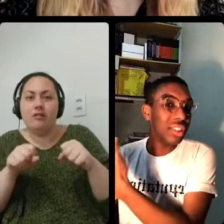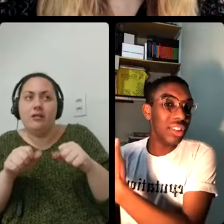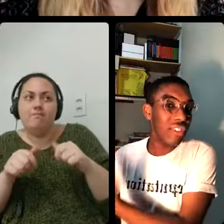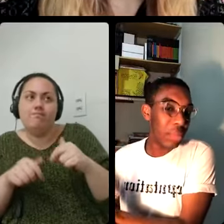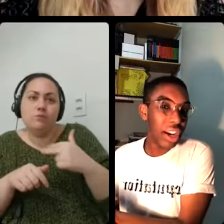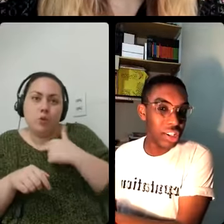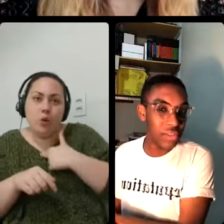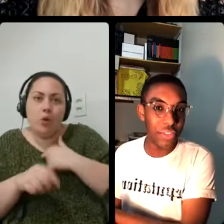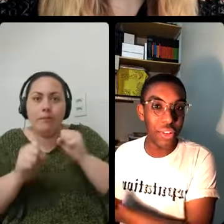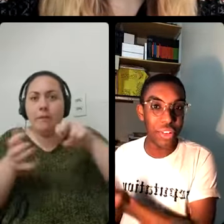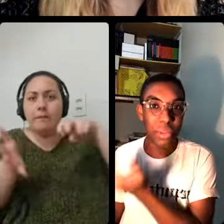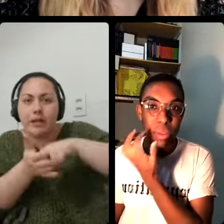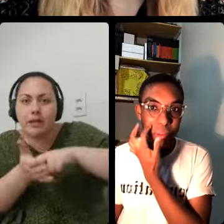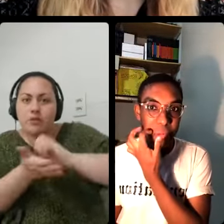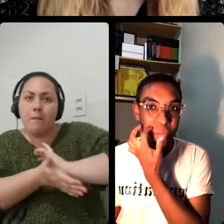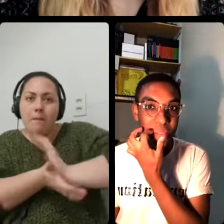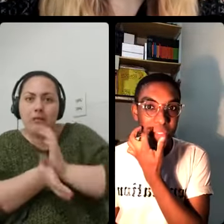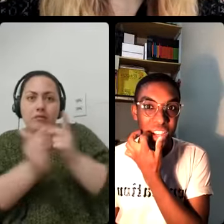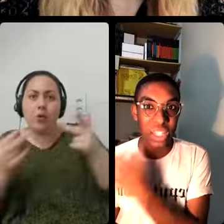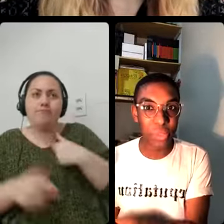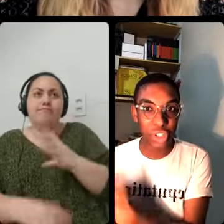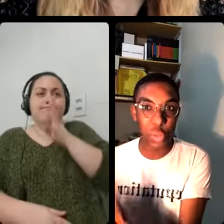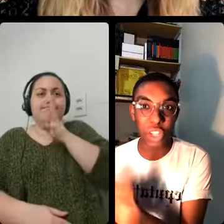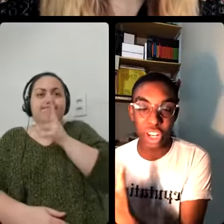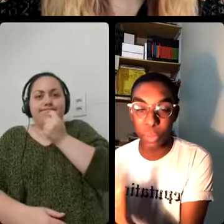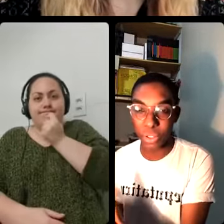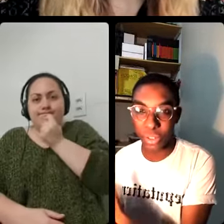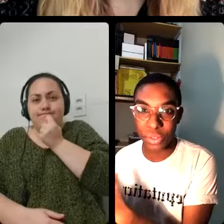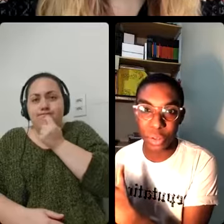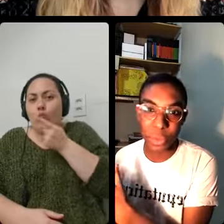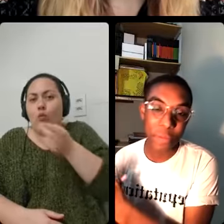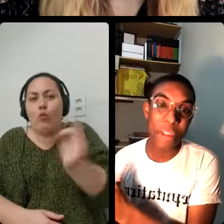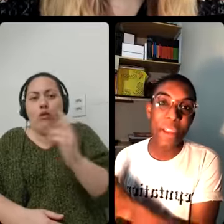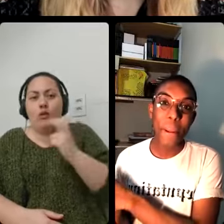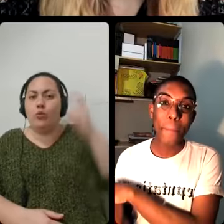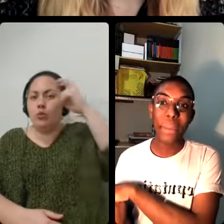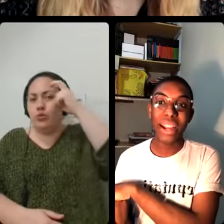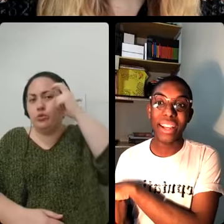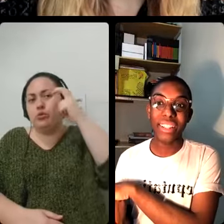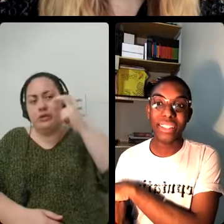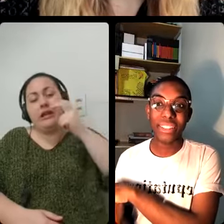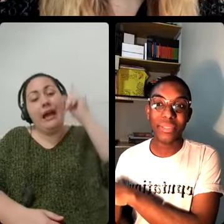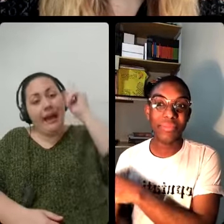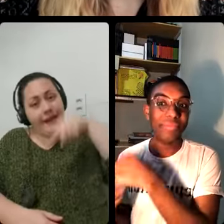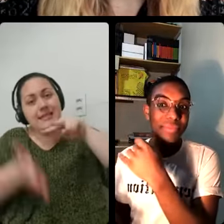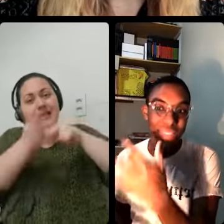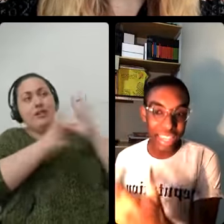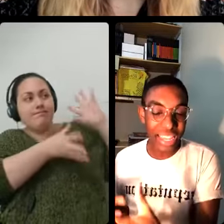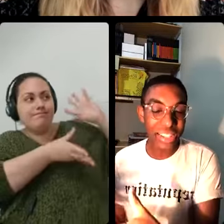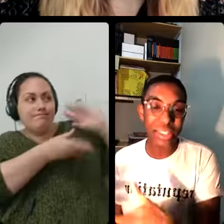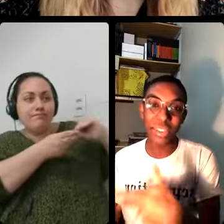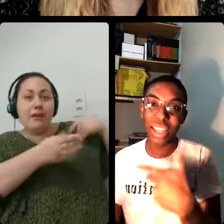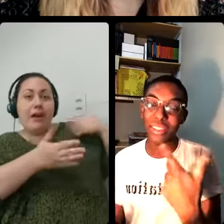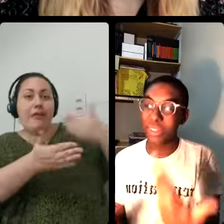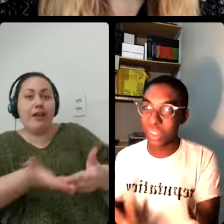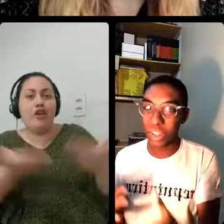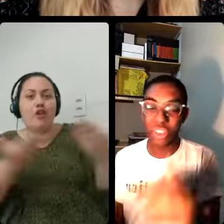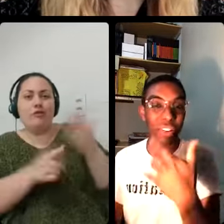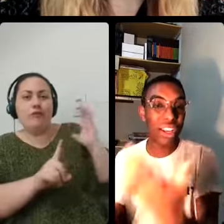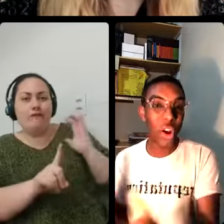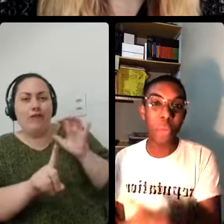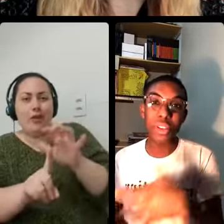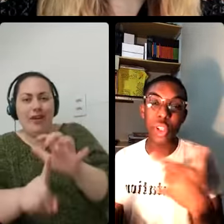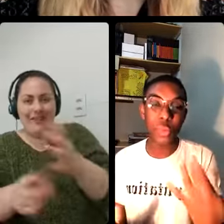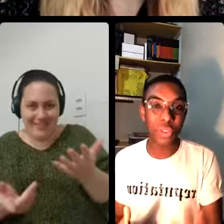acarretando na forma que a gente vive hoje também, né? E depois a gente pode falar um pouquinho sobre. Mas é isso, né? Que